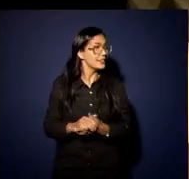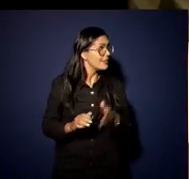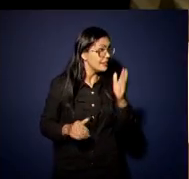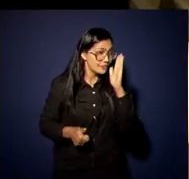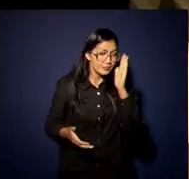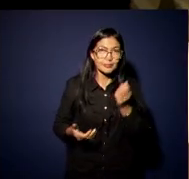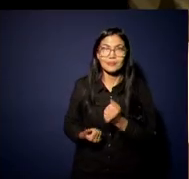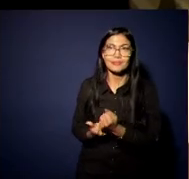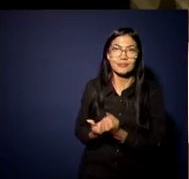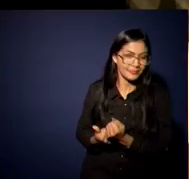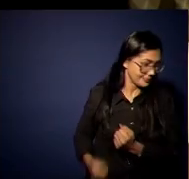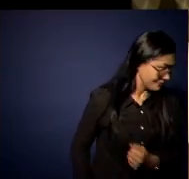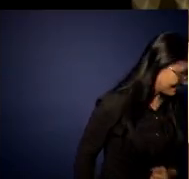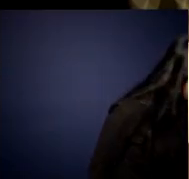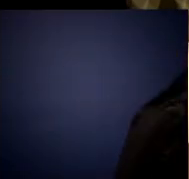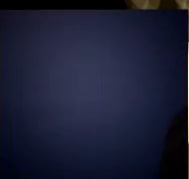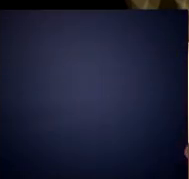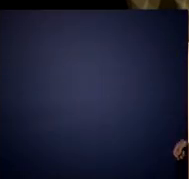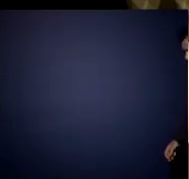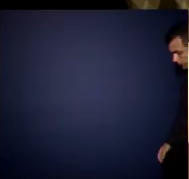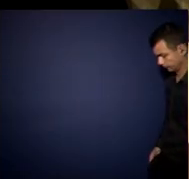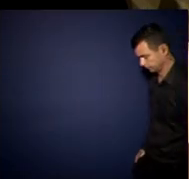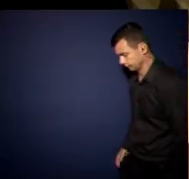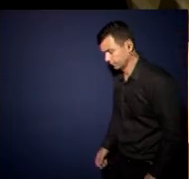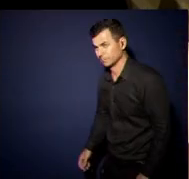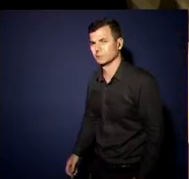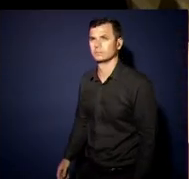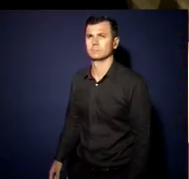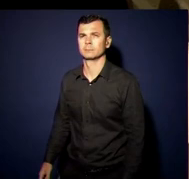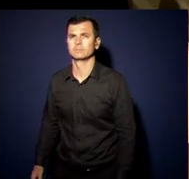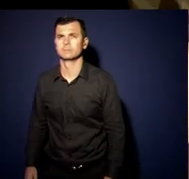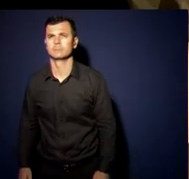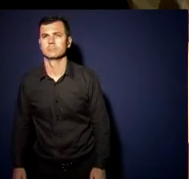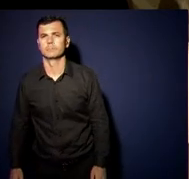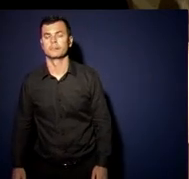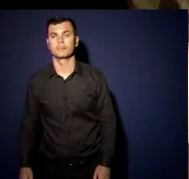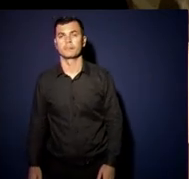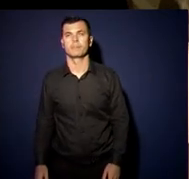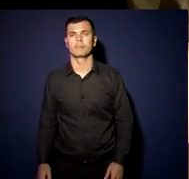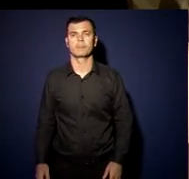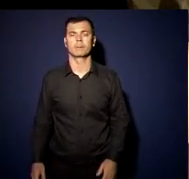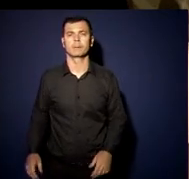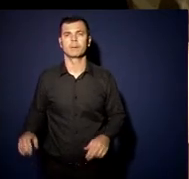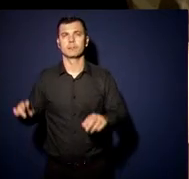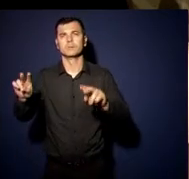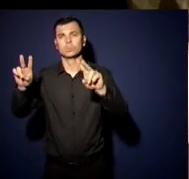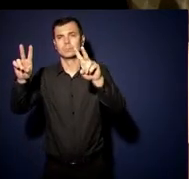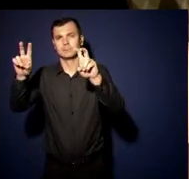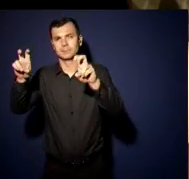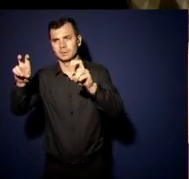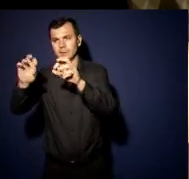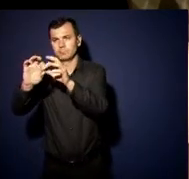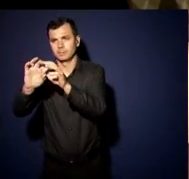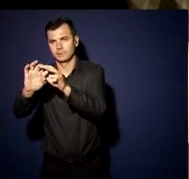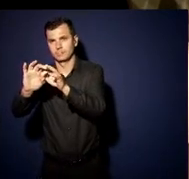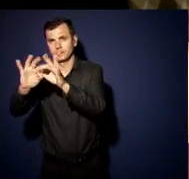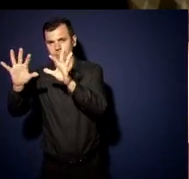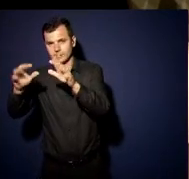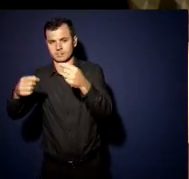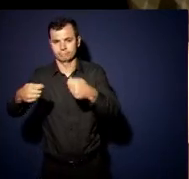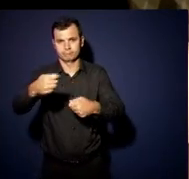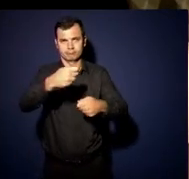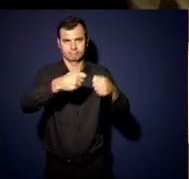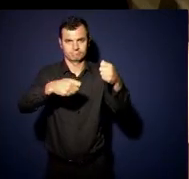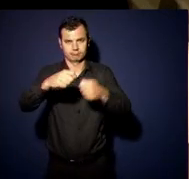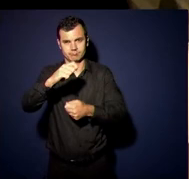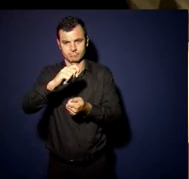nessa sua apresentação três vezes o termo democratização do Mercado de Capitais isso